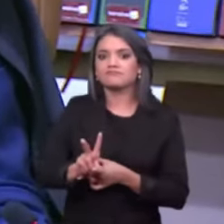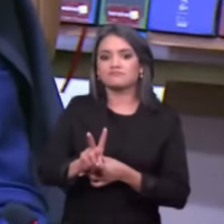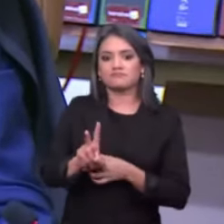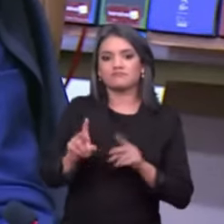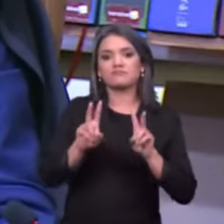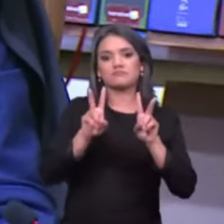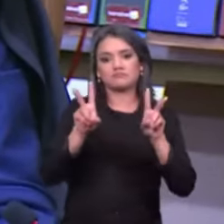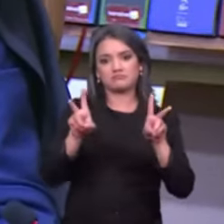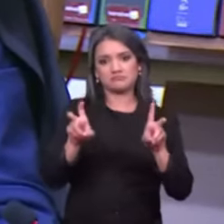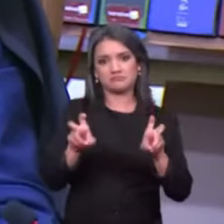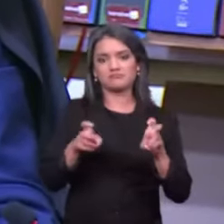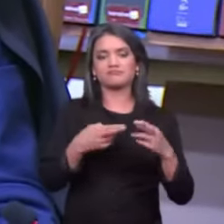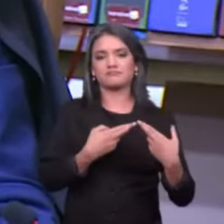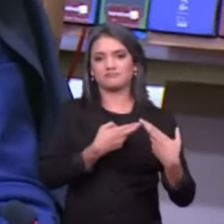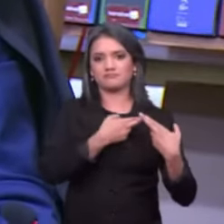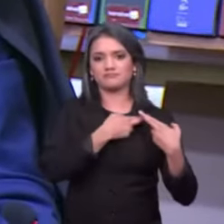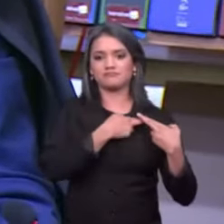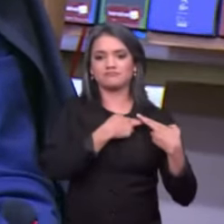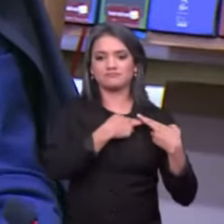dessas competências.